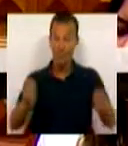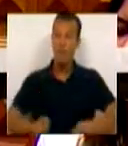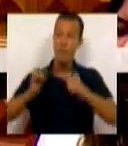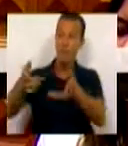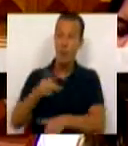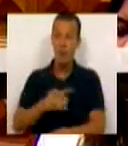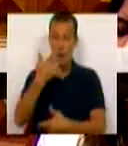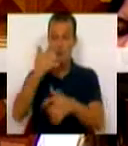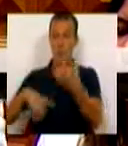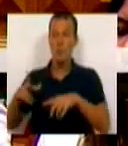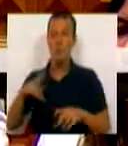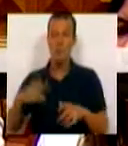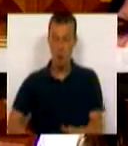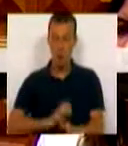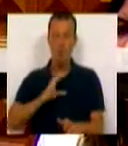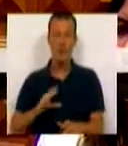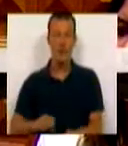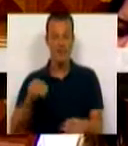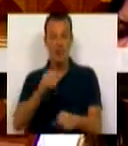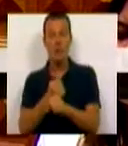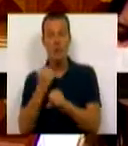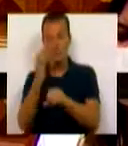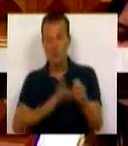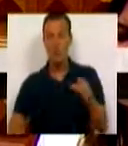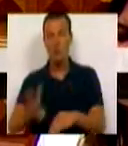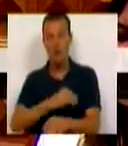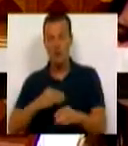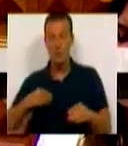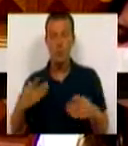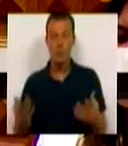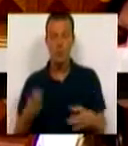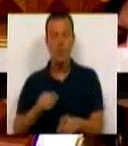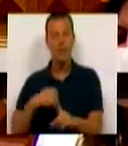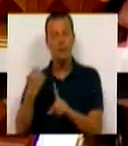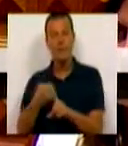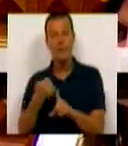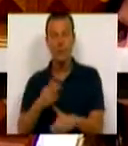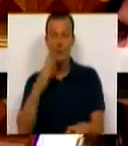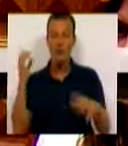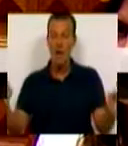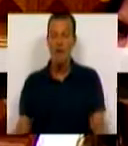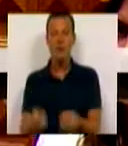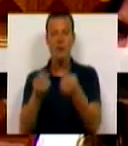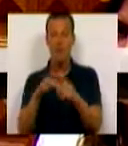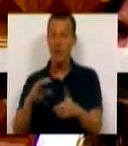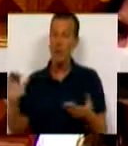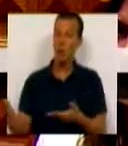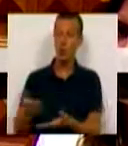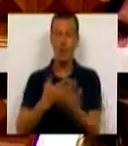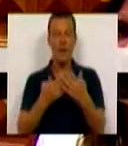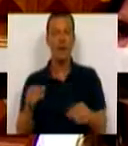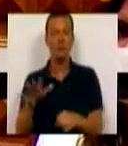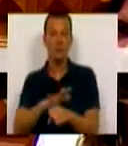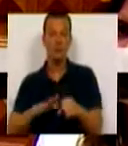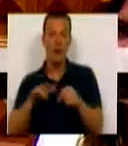a confiança no Serviço Nacional de Saúde, correspondendo ao desafio de recuperar o estado em que herdamos o Serviço Nacional